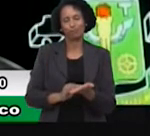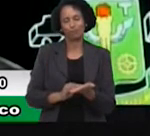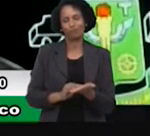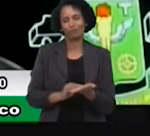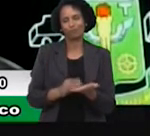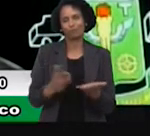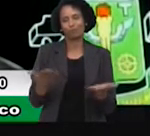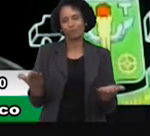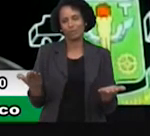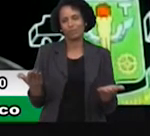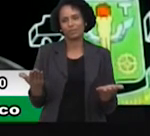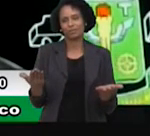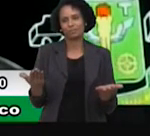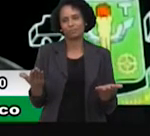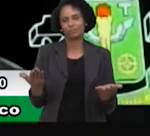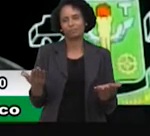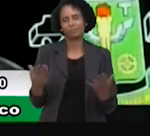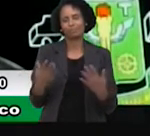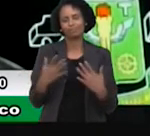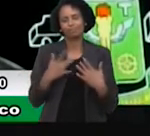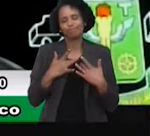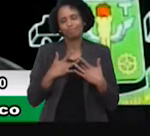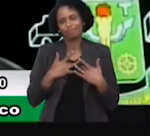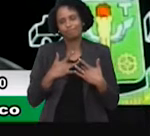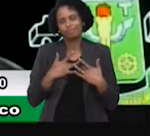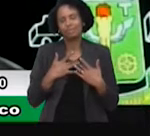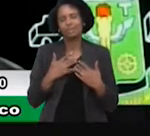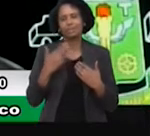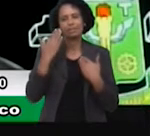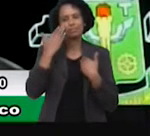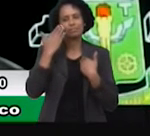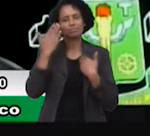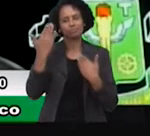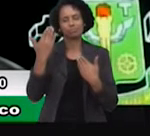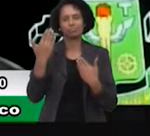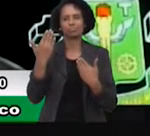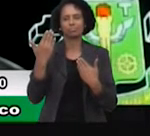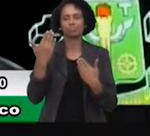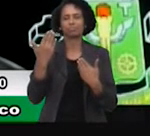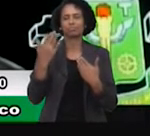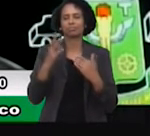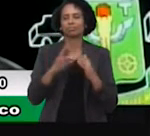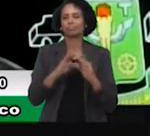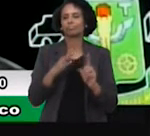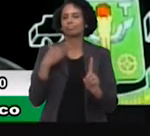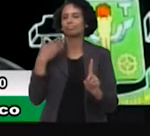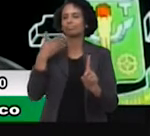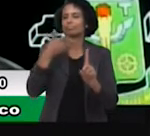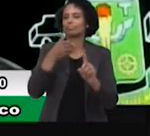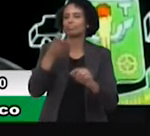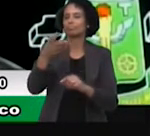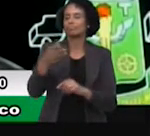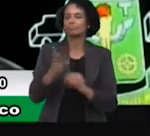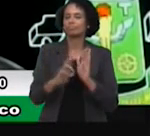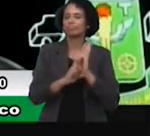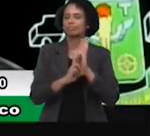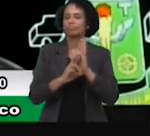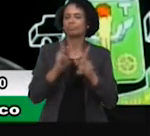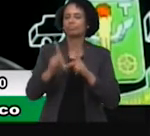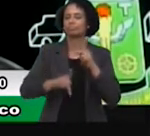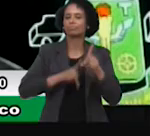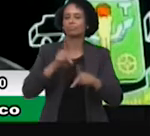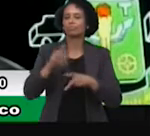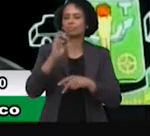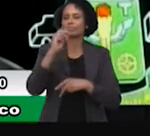cidade. Então, deixar aqui o meu agradecimento em nome do povo de Osasco, o meu agradecimento em nome dessa casa também e o